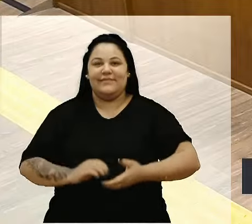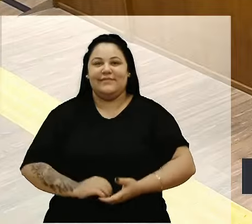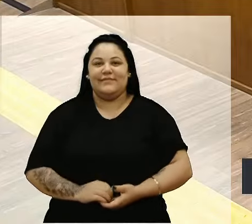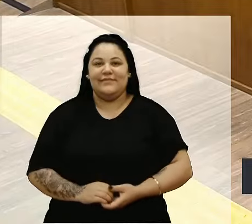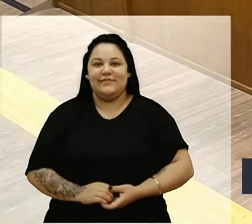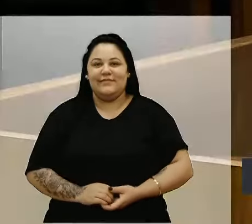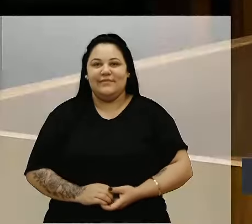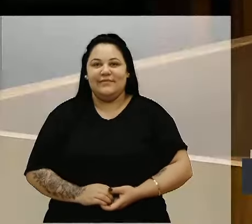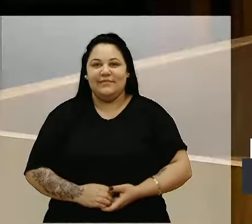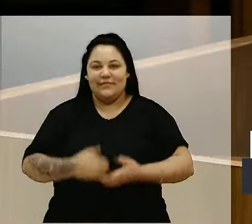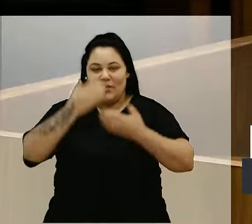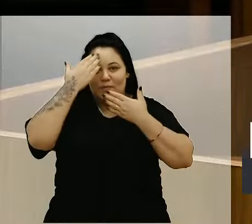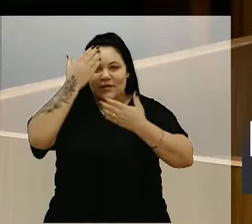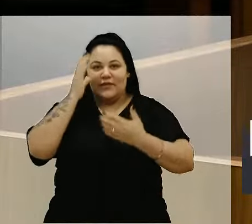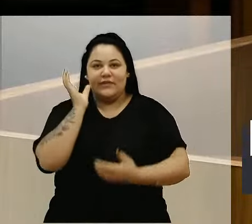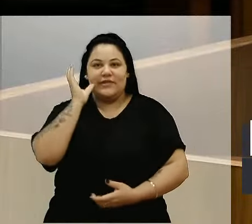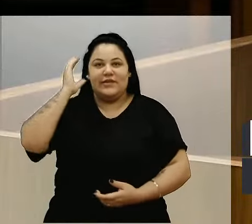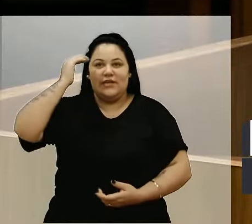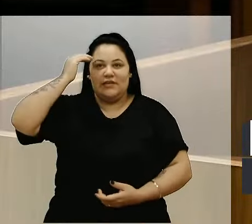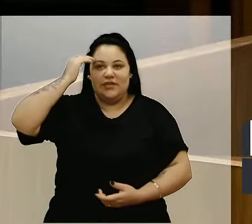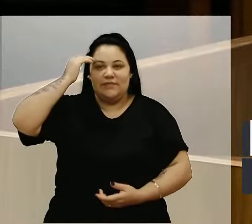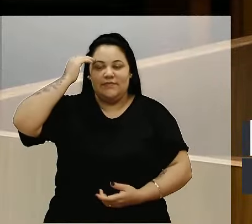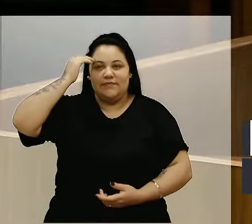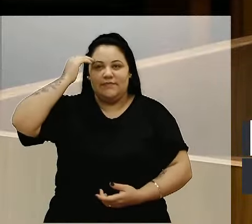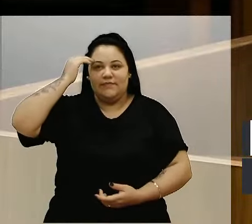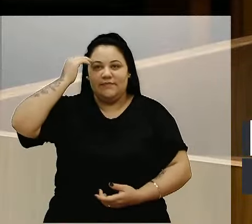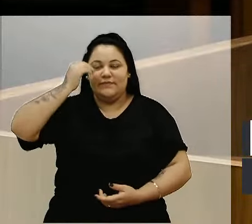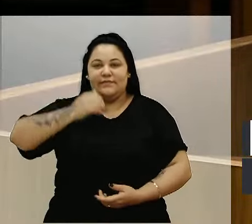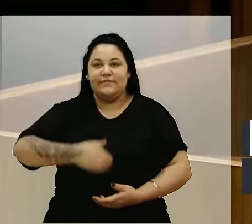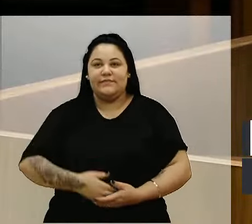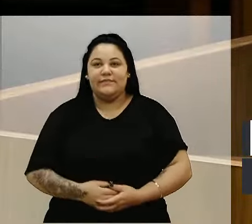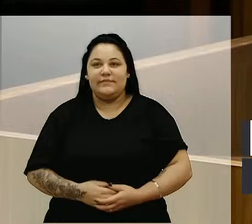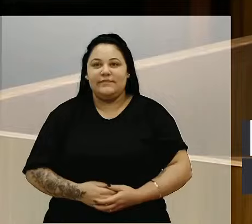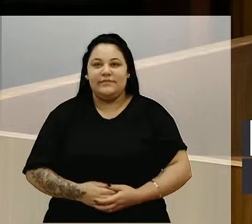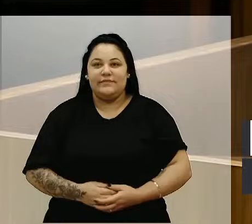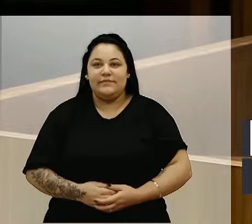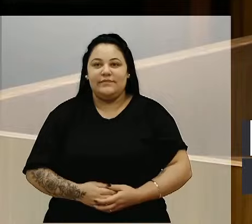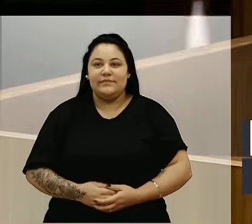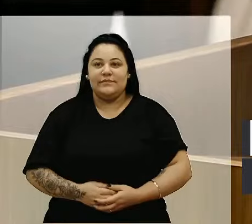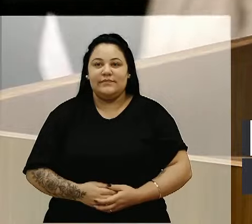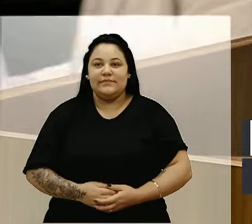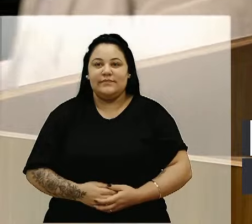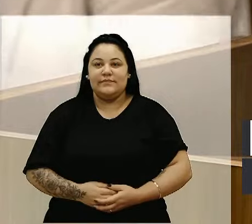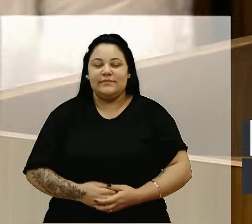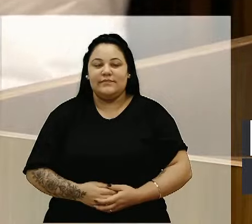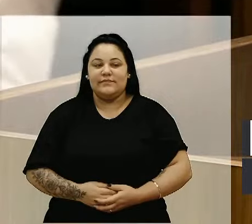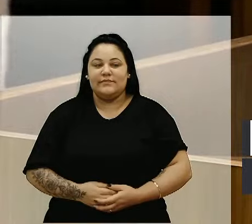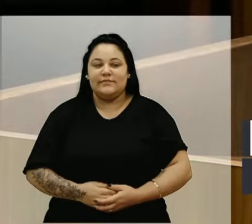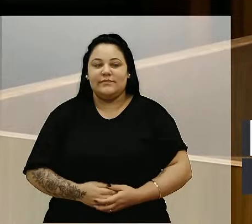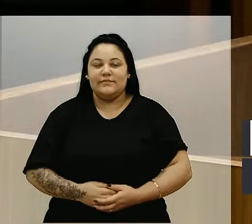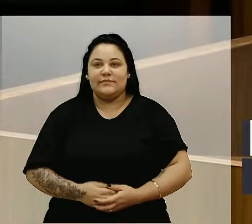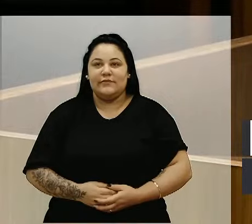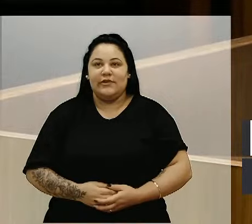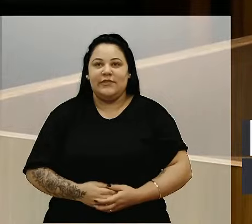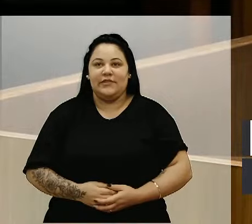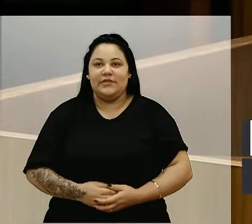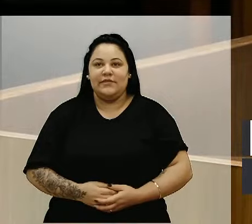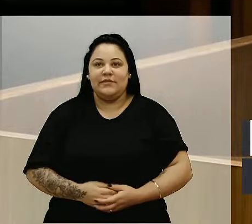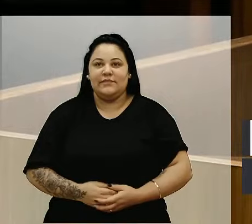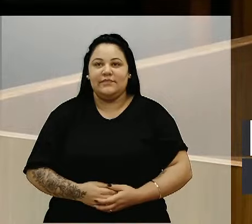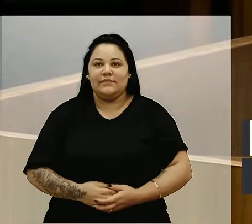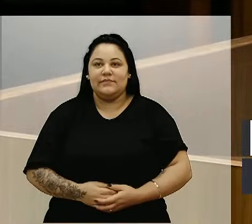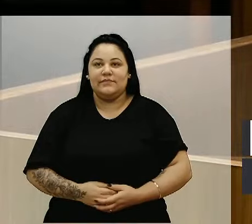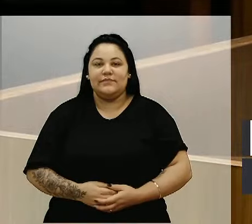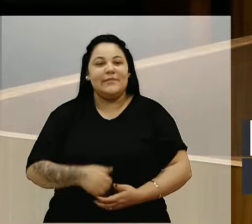Obrigado, vereador Felipe Gremelmaier. Declaração de líder republicano. Senhoras e senhores, bom dia. Que